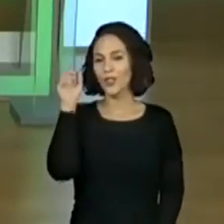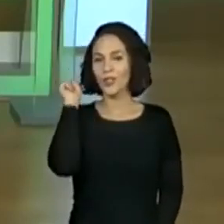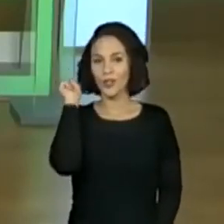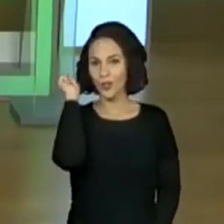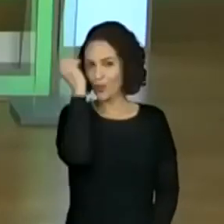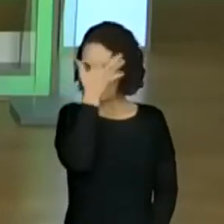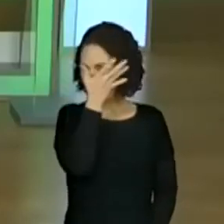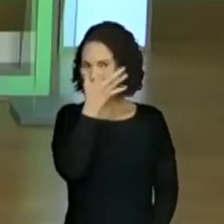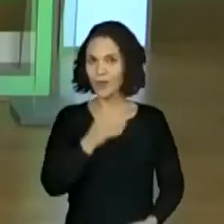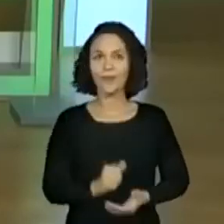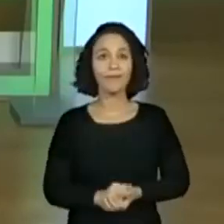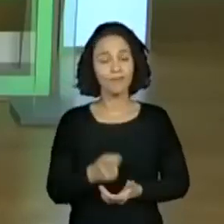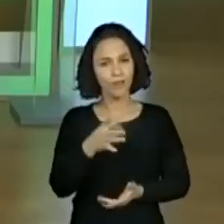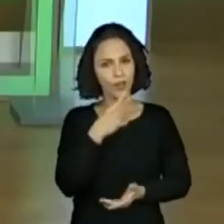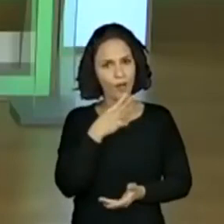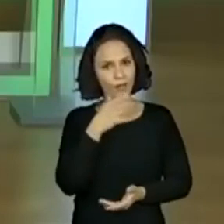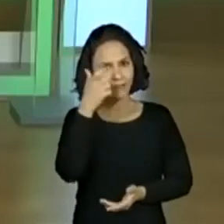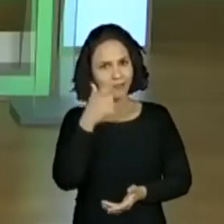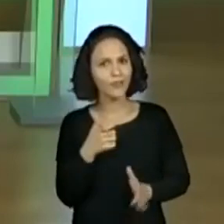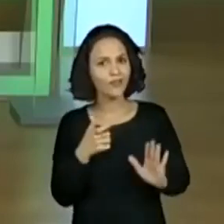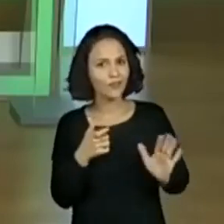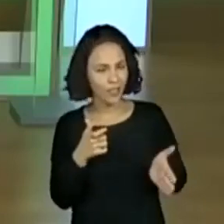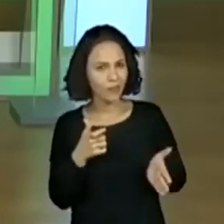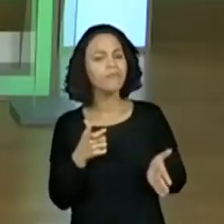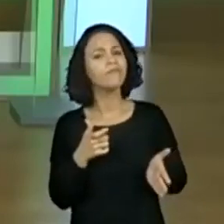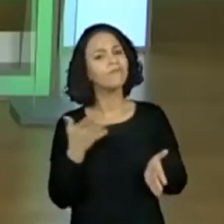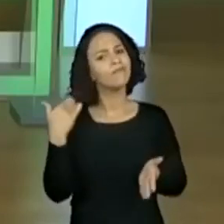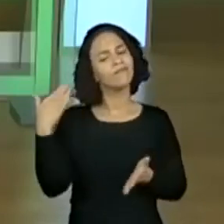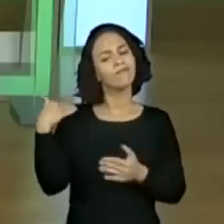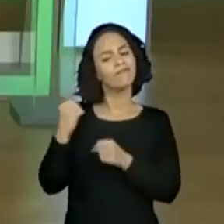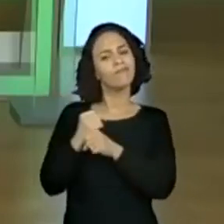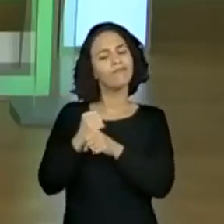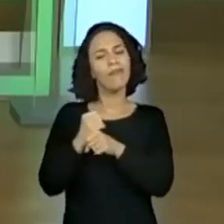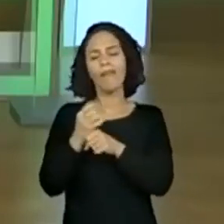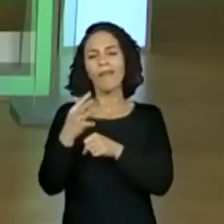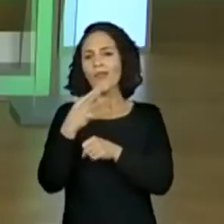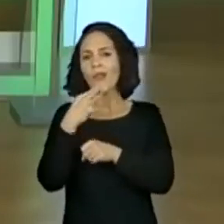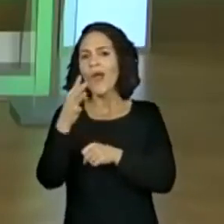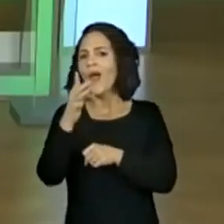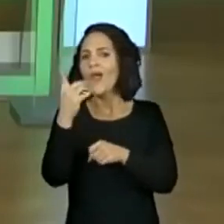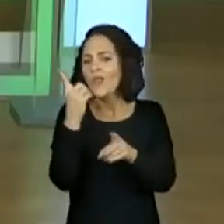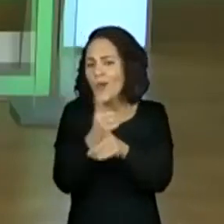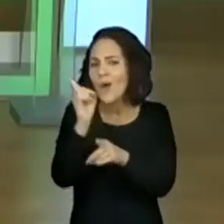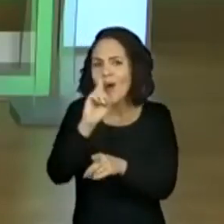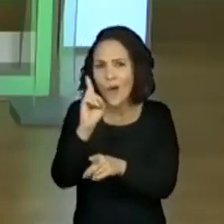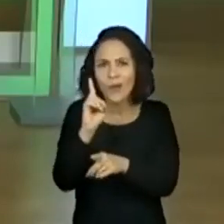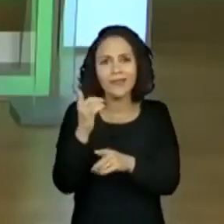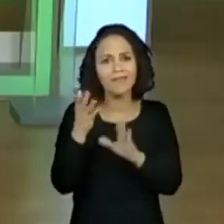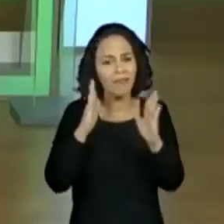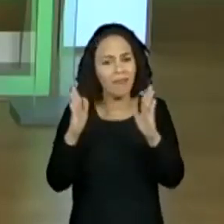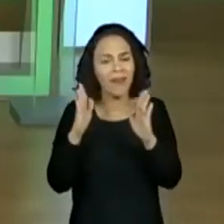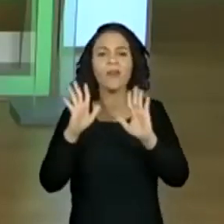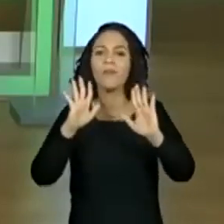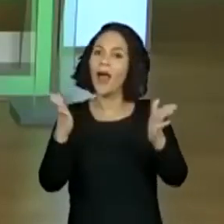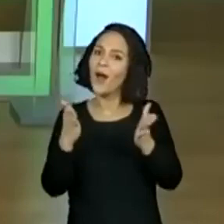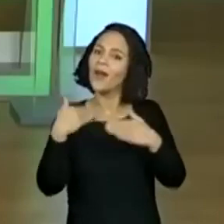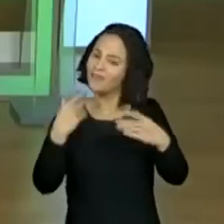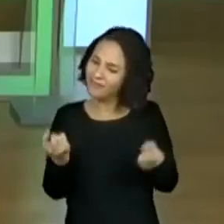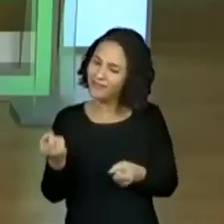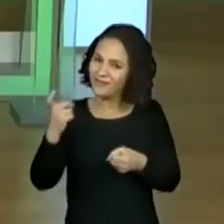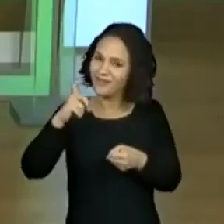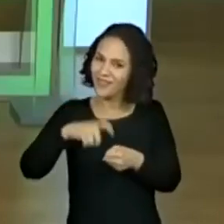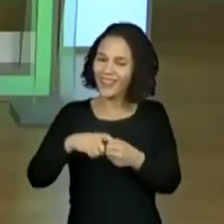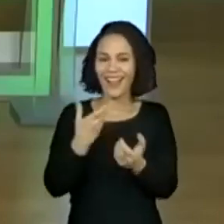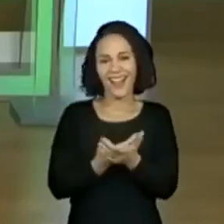já me conhecem. Faz um tempinho que a gente não se encontrava, mas estamos aqui juntos, através da tela, nesse momento de aula de